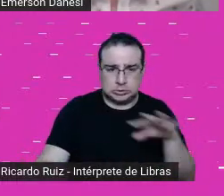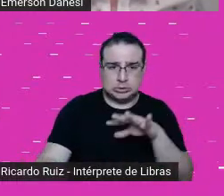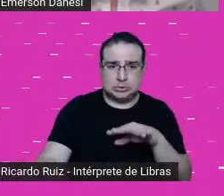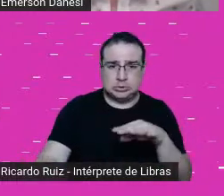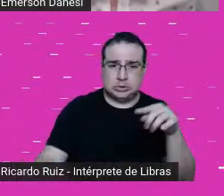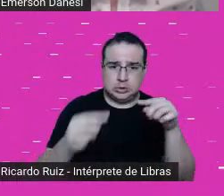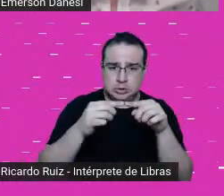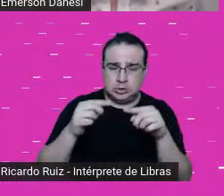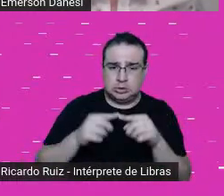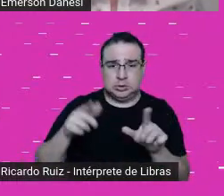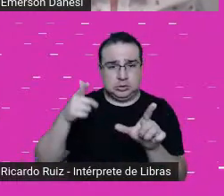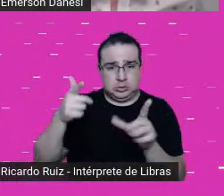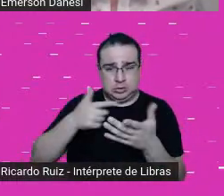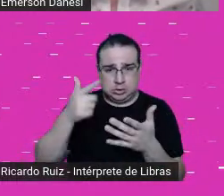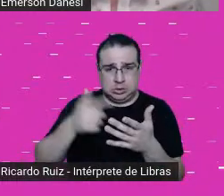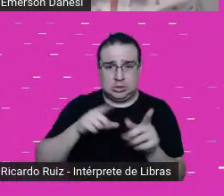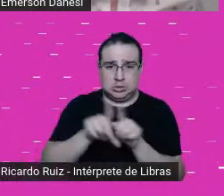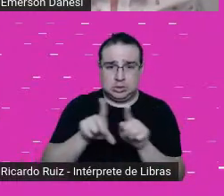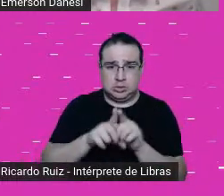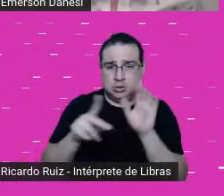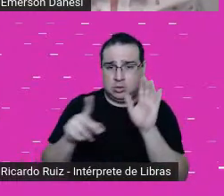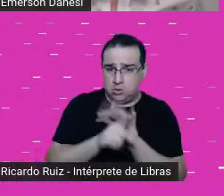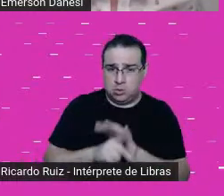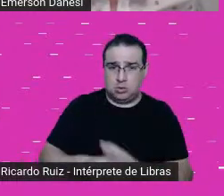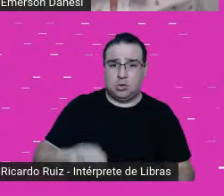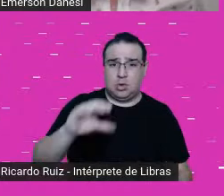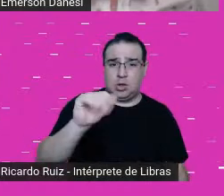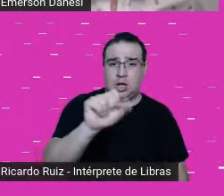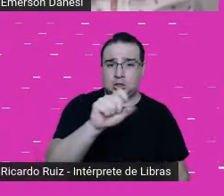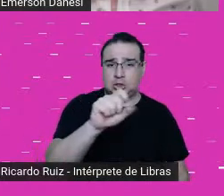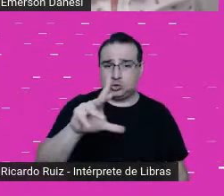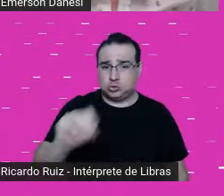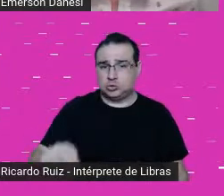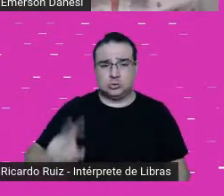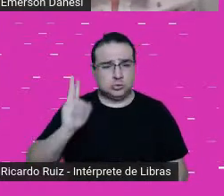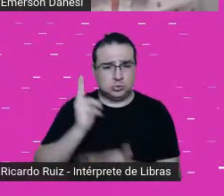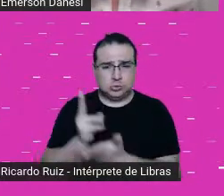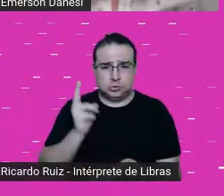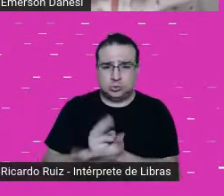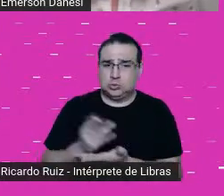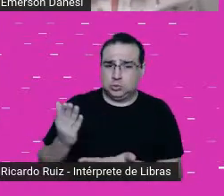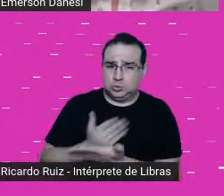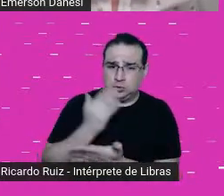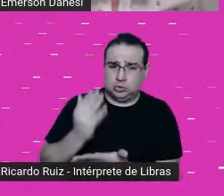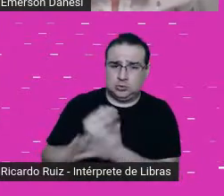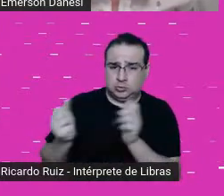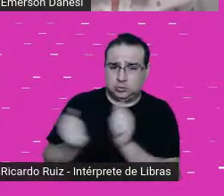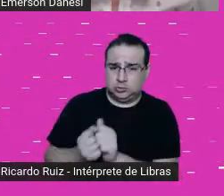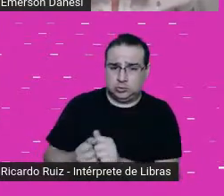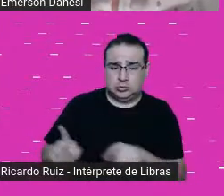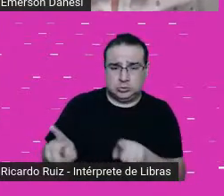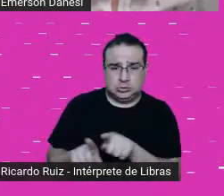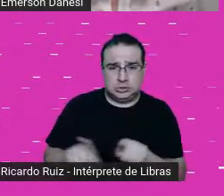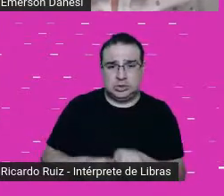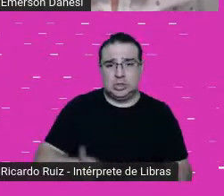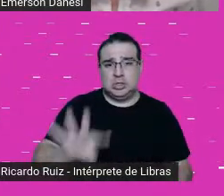com os livros do Cazuo, né, todos os dias, e com o Tadeusz